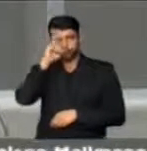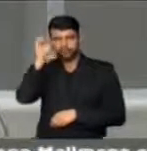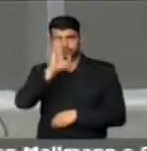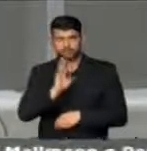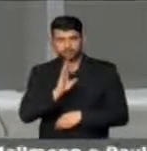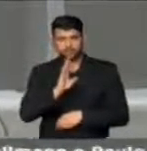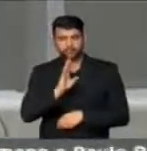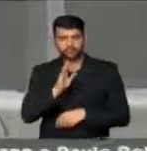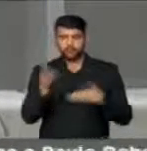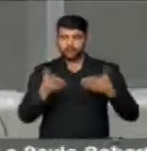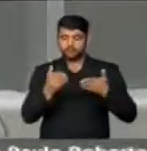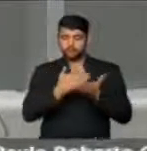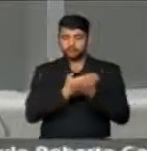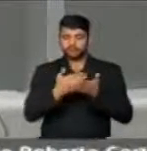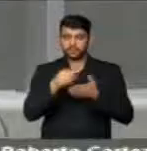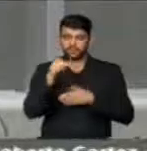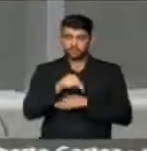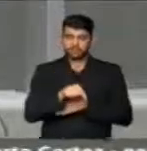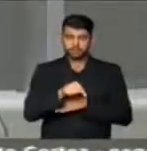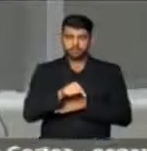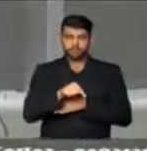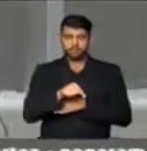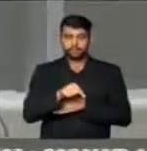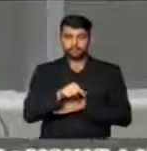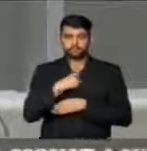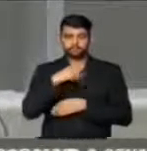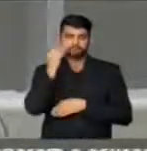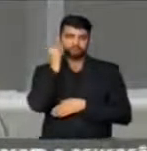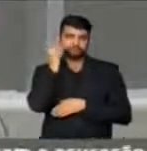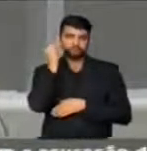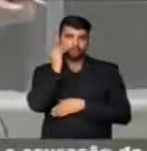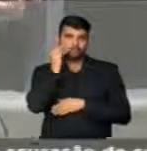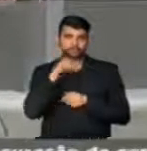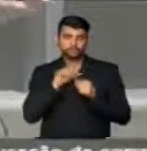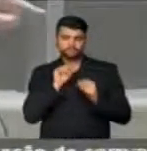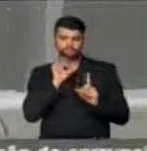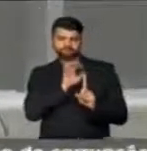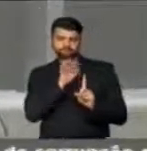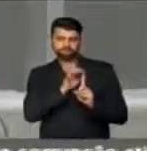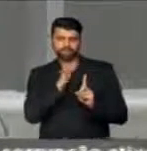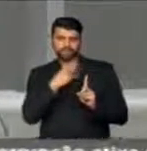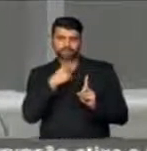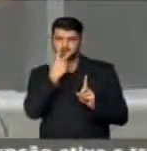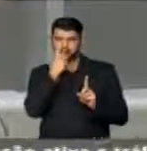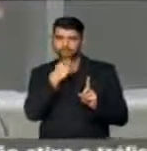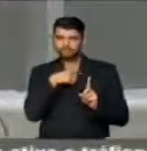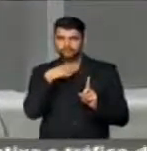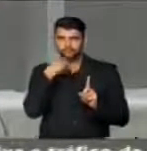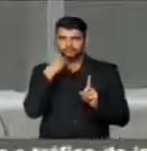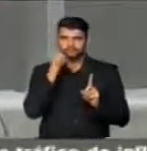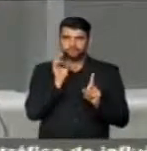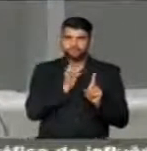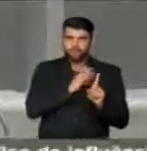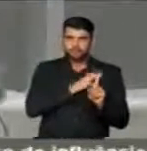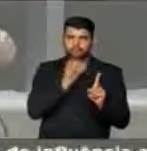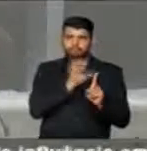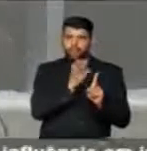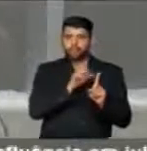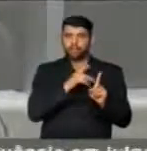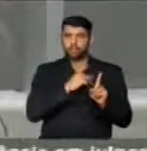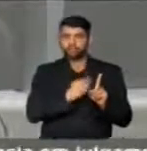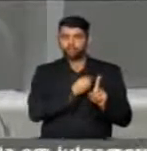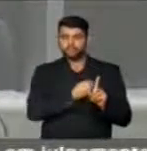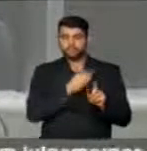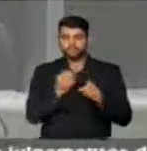brasileira, agora começa aqui uma tentativa de intimidar o movimento social, especialmente a UNE,